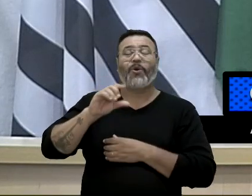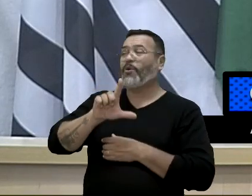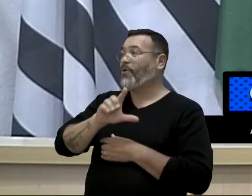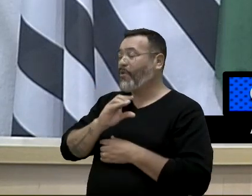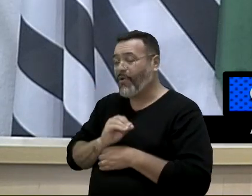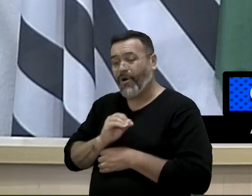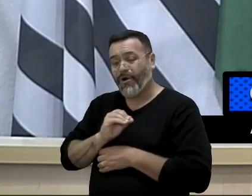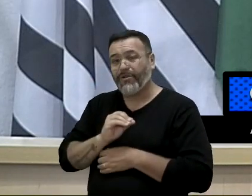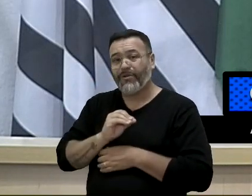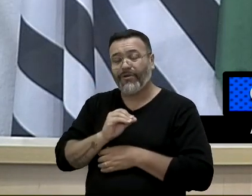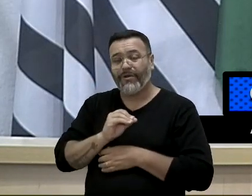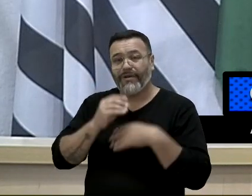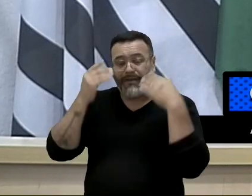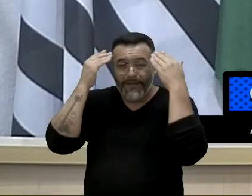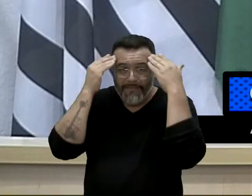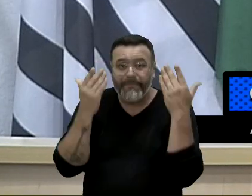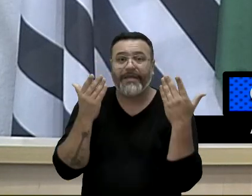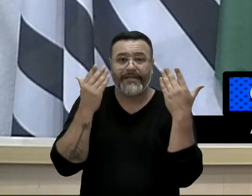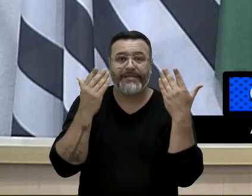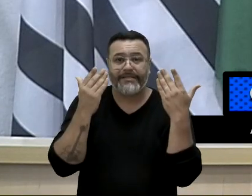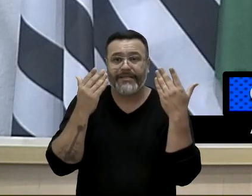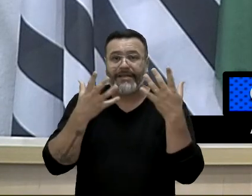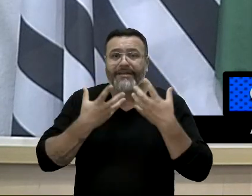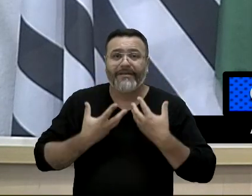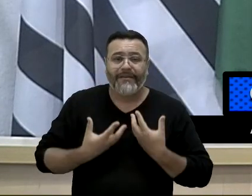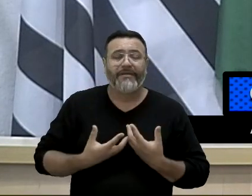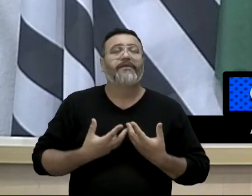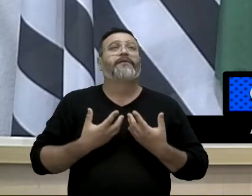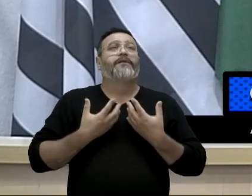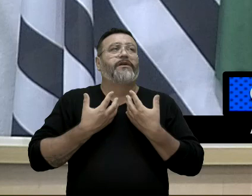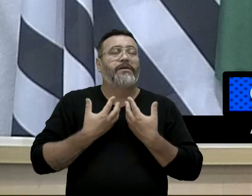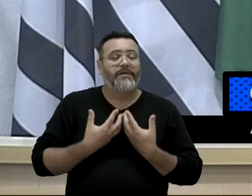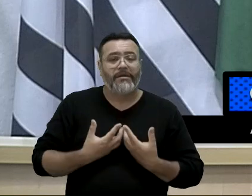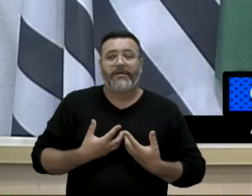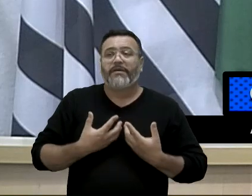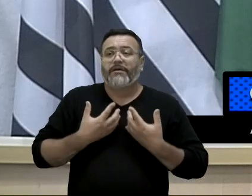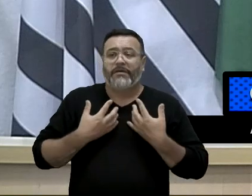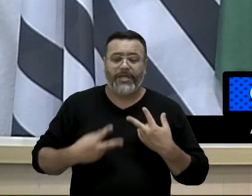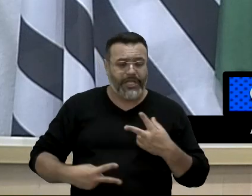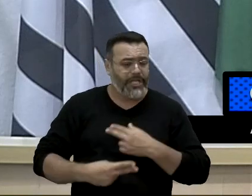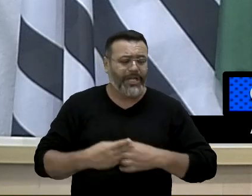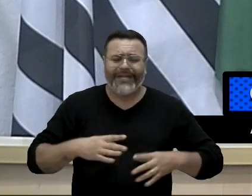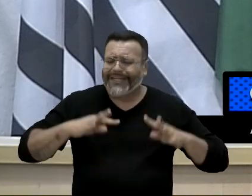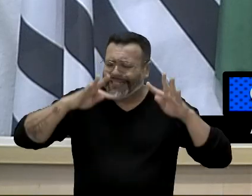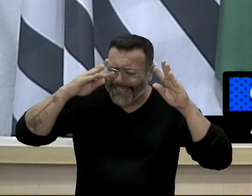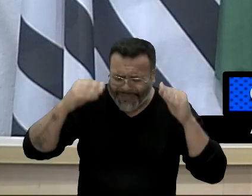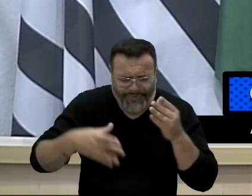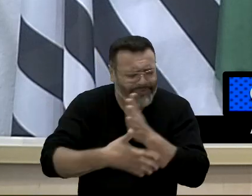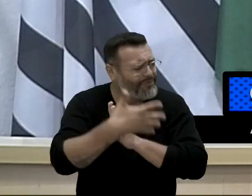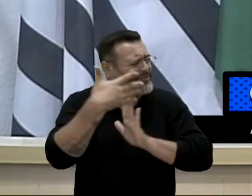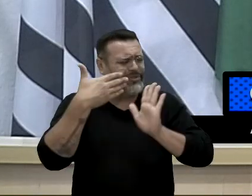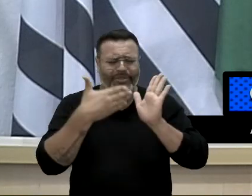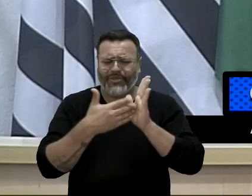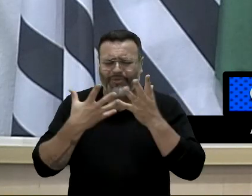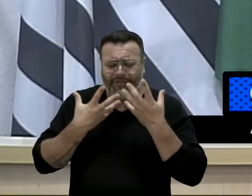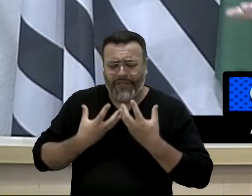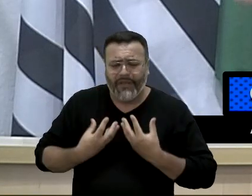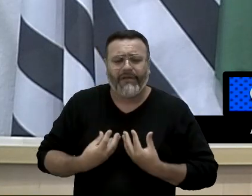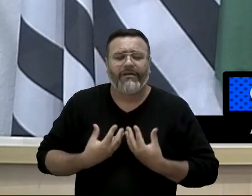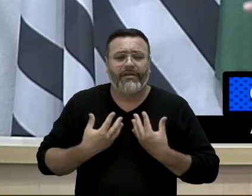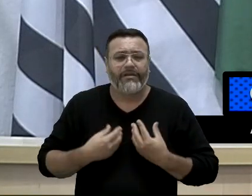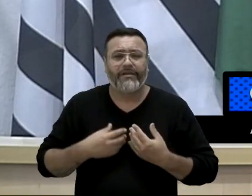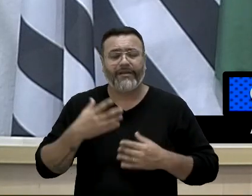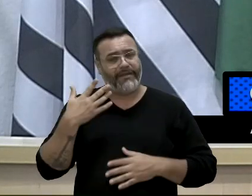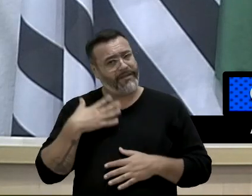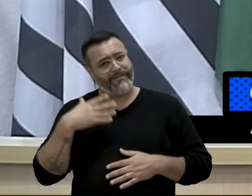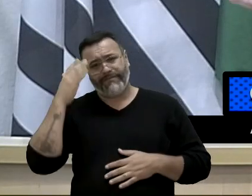acho que deve ser muito cansativo na hora, mas a cesárea, ela também esgota, tudo é muito esgotante. Eu fico imaginando eu na fila esperando uma caminha